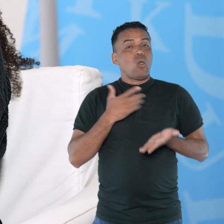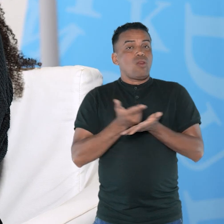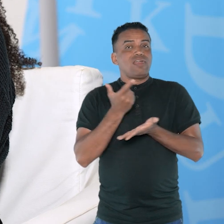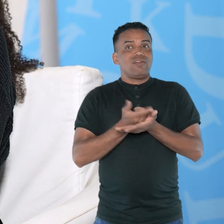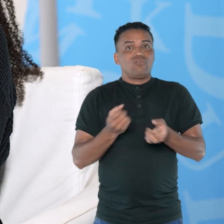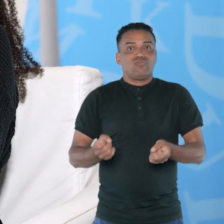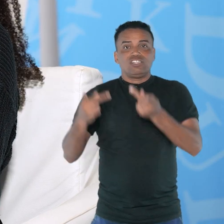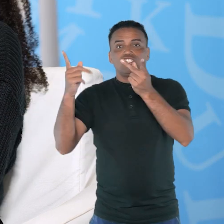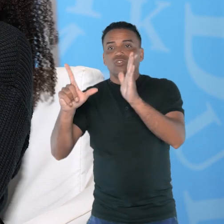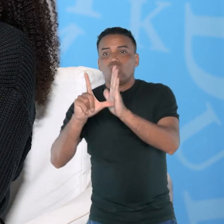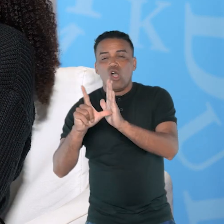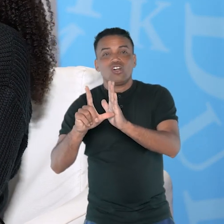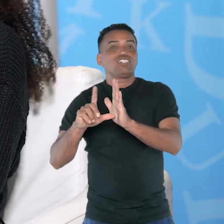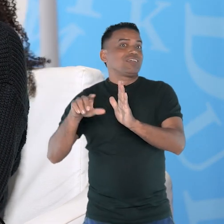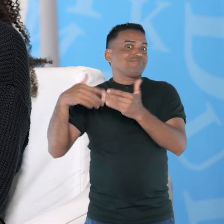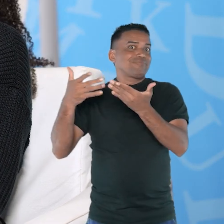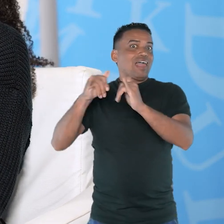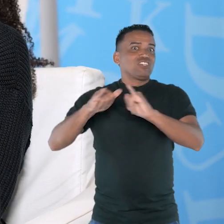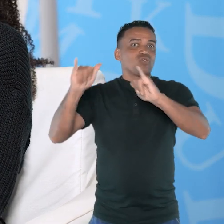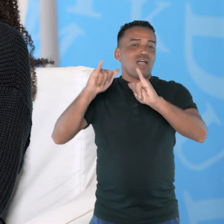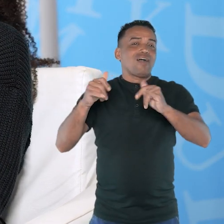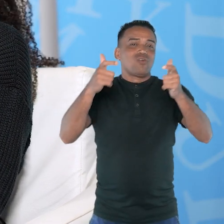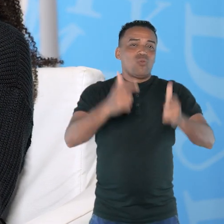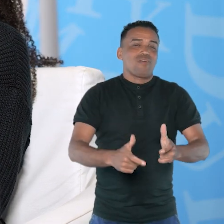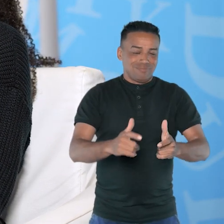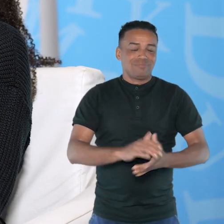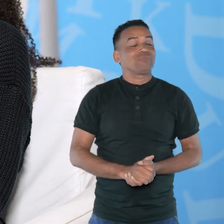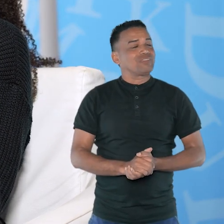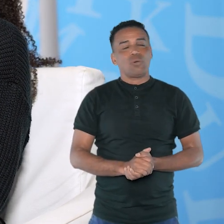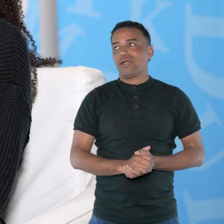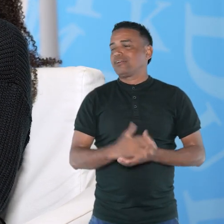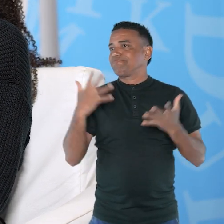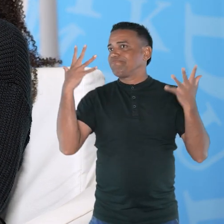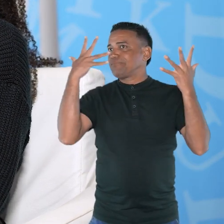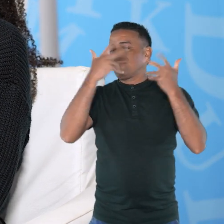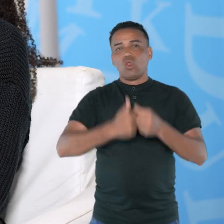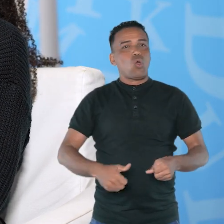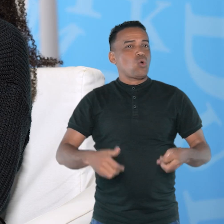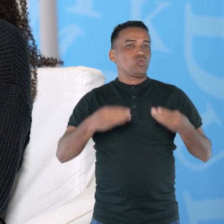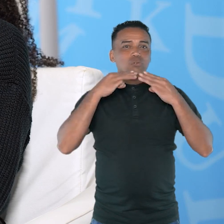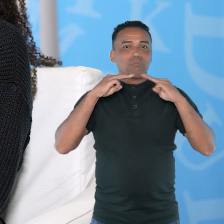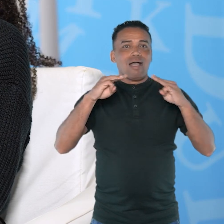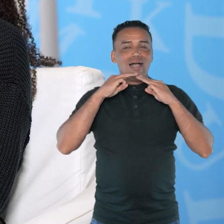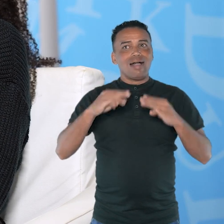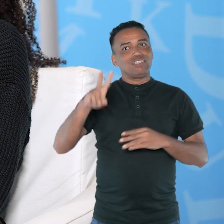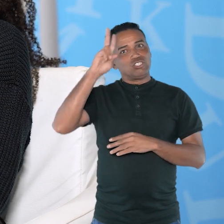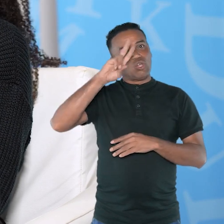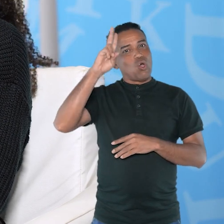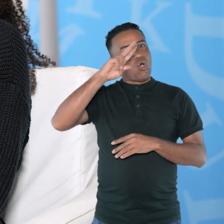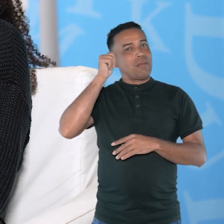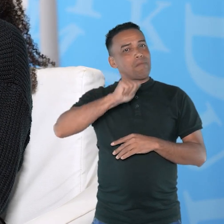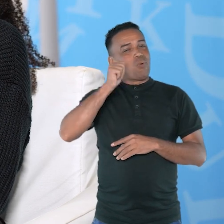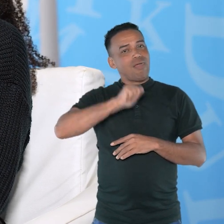na livraria tal. Então, assim, isso é gigante, né? É gigante você ter essa história dessa escritora e